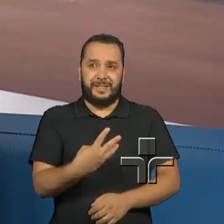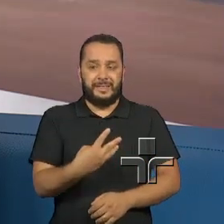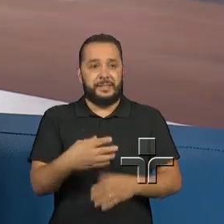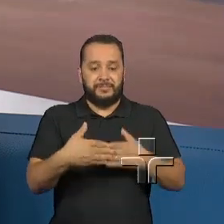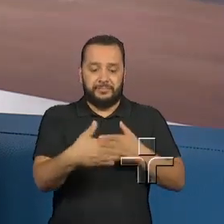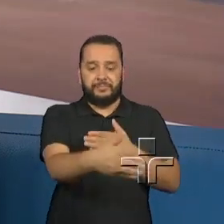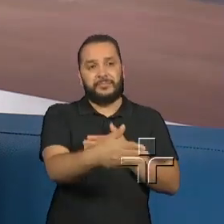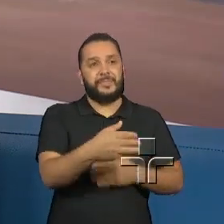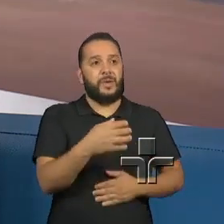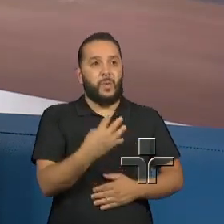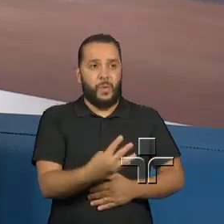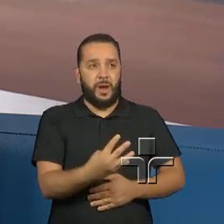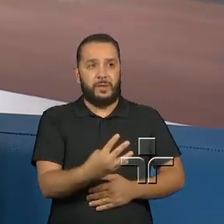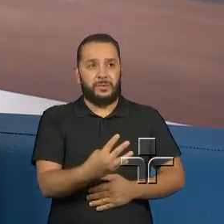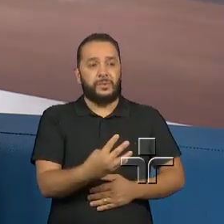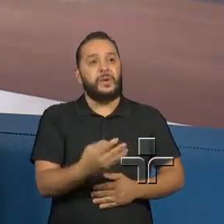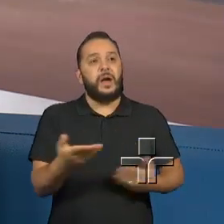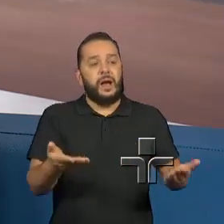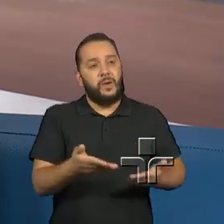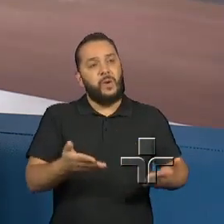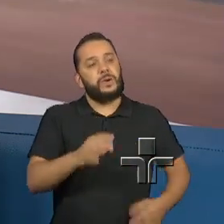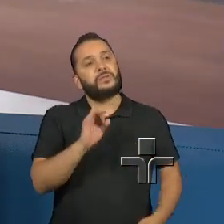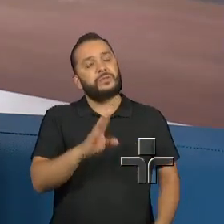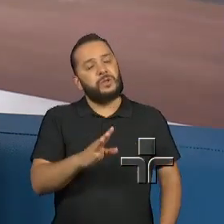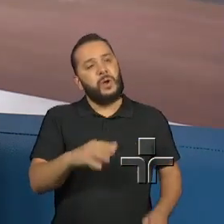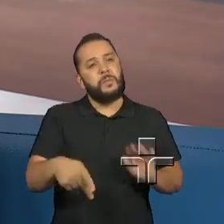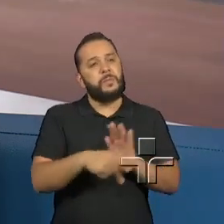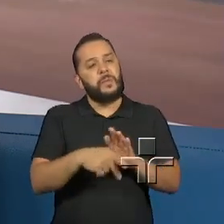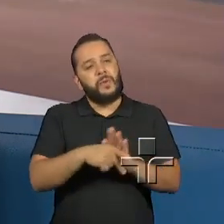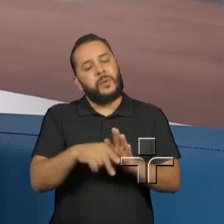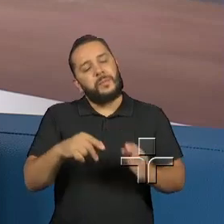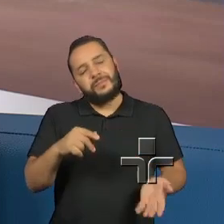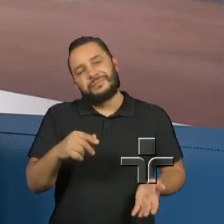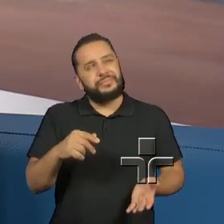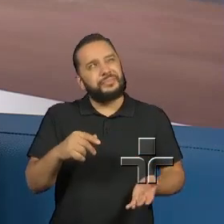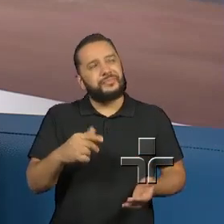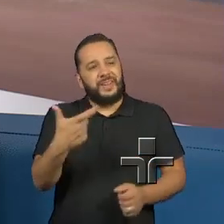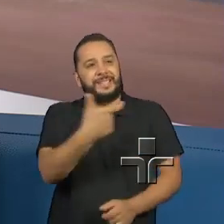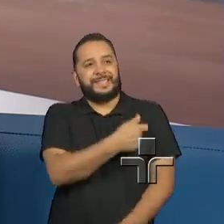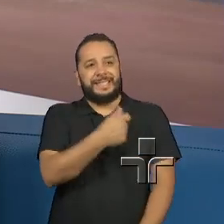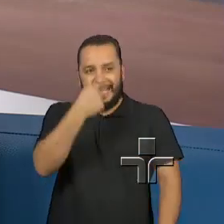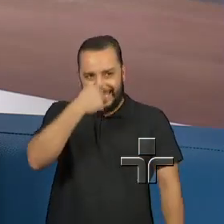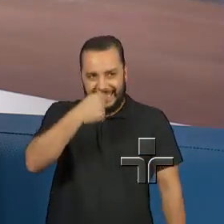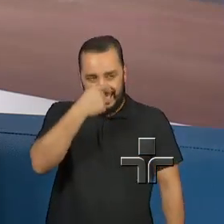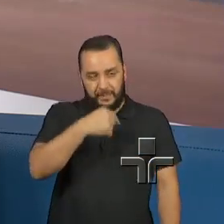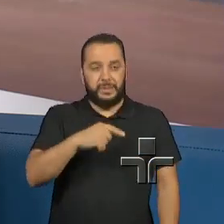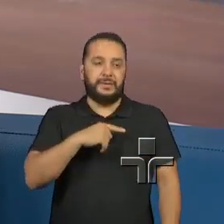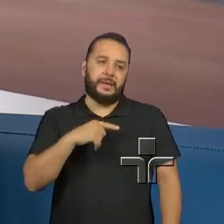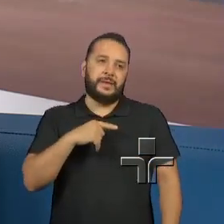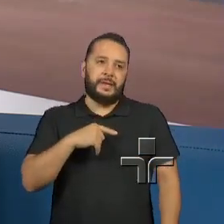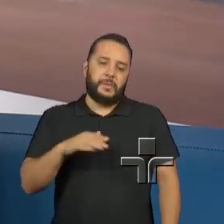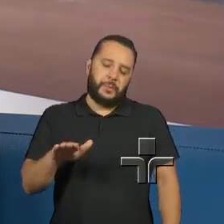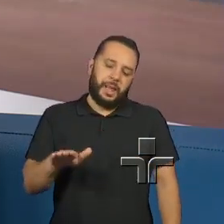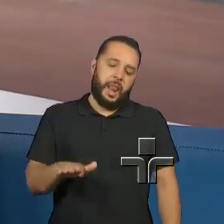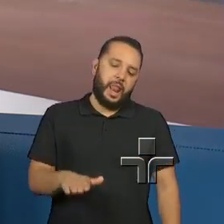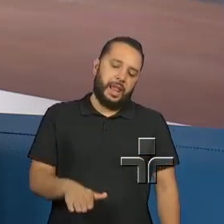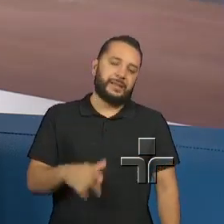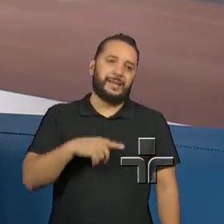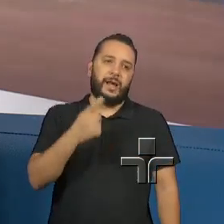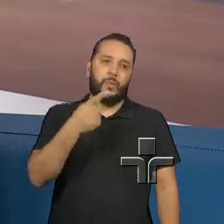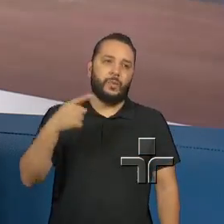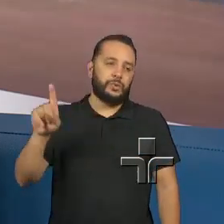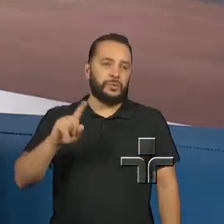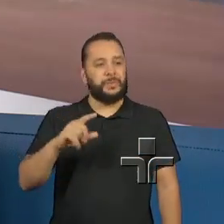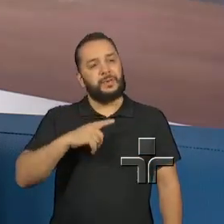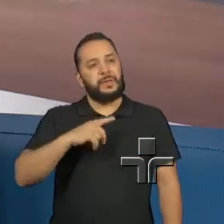então agora é só da gripe. E o pequeno ainda tem a última que ele vai tomar, que é a de hepatite